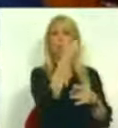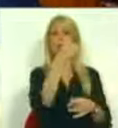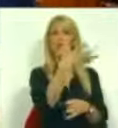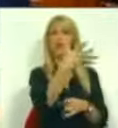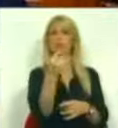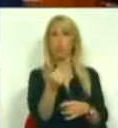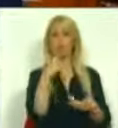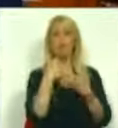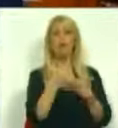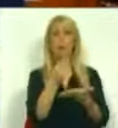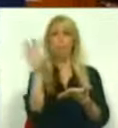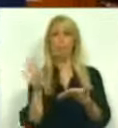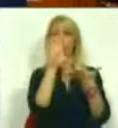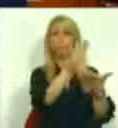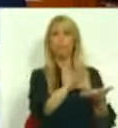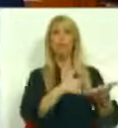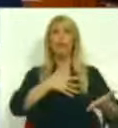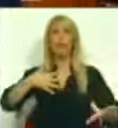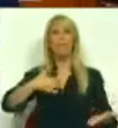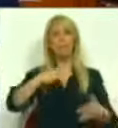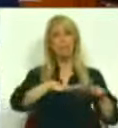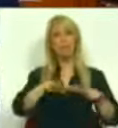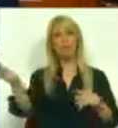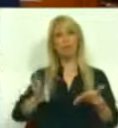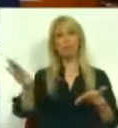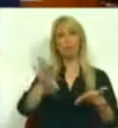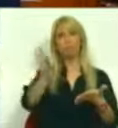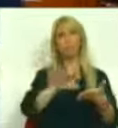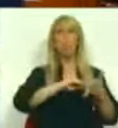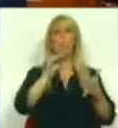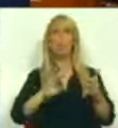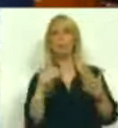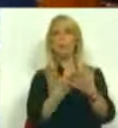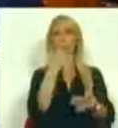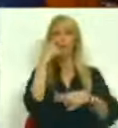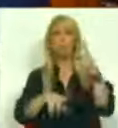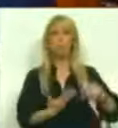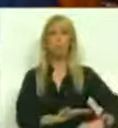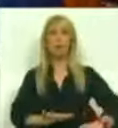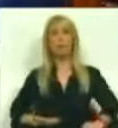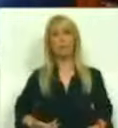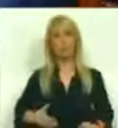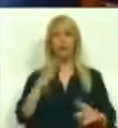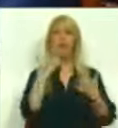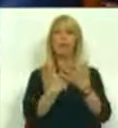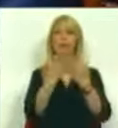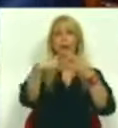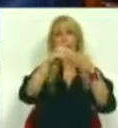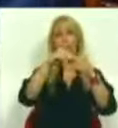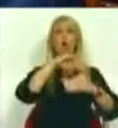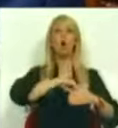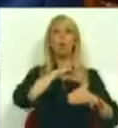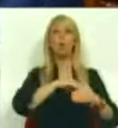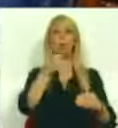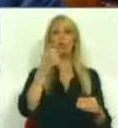que apoia financeiramente as empresas que contratem desempregados, comparticipando a sua remuneração em 50%.